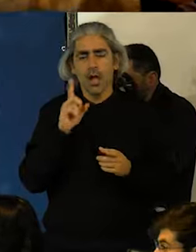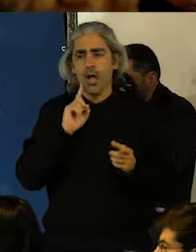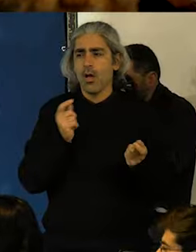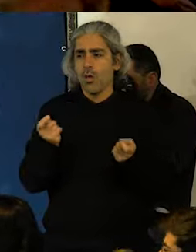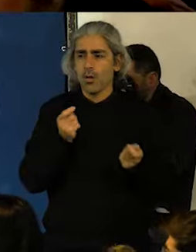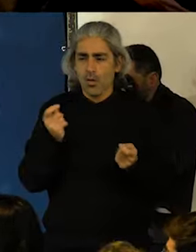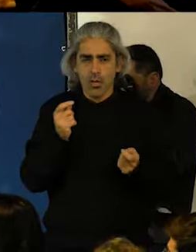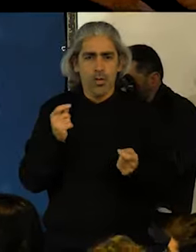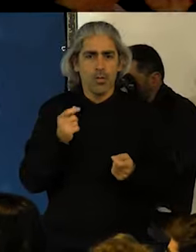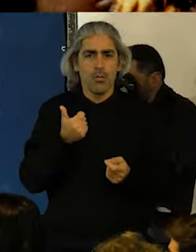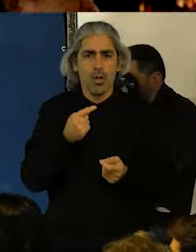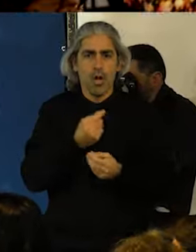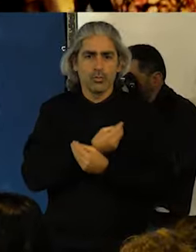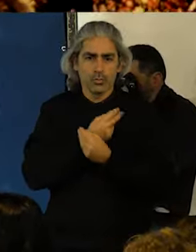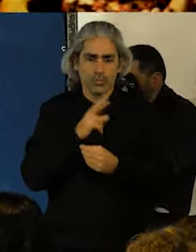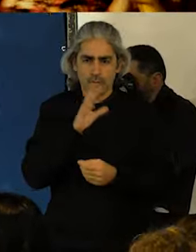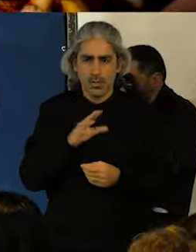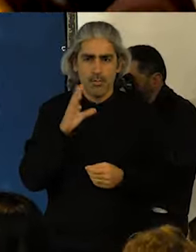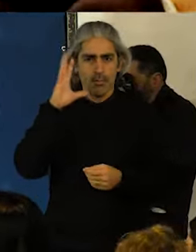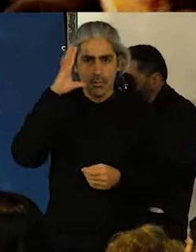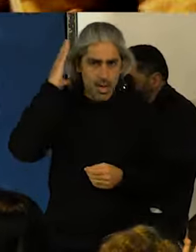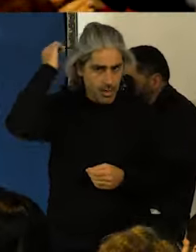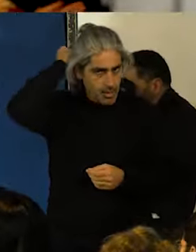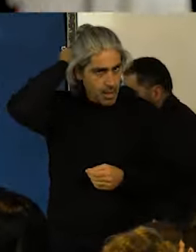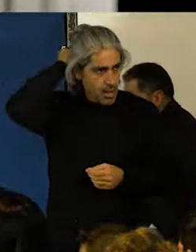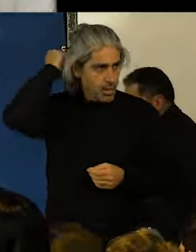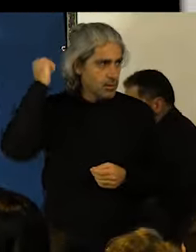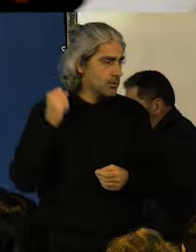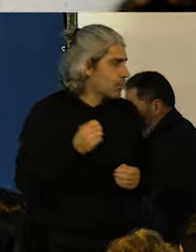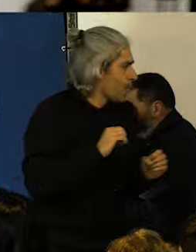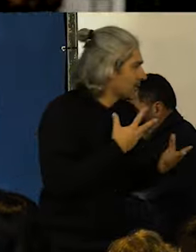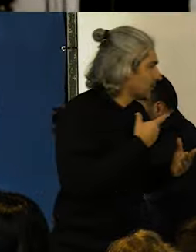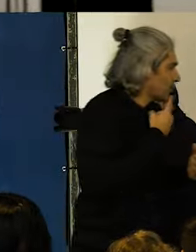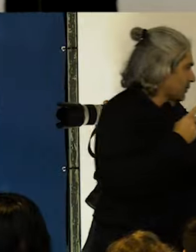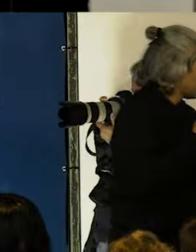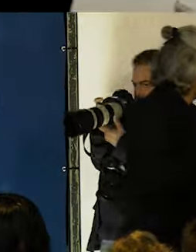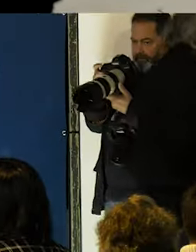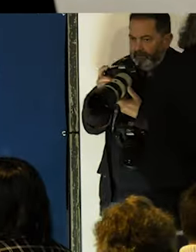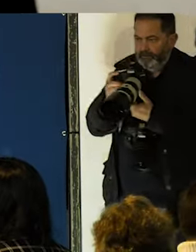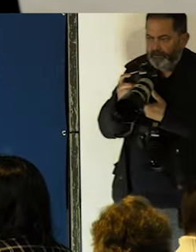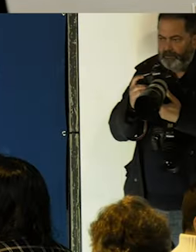Coordenadora Nacional do Bloco de Esquerda, Mariana Mortágua!